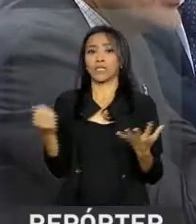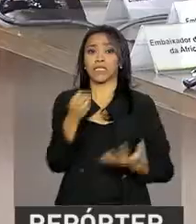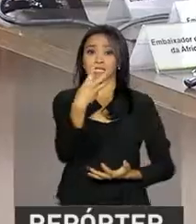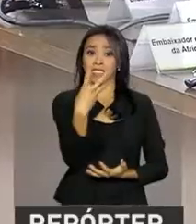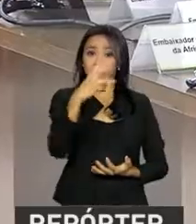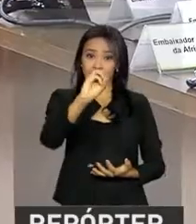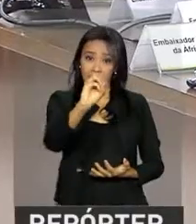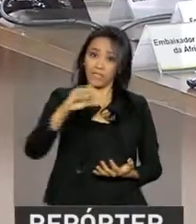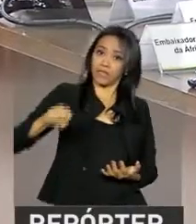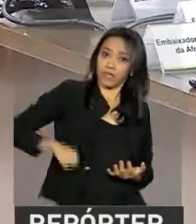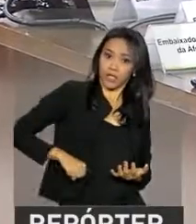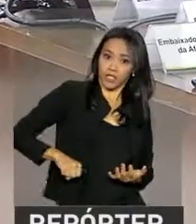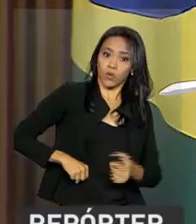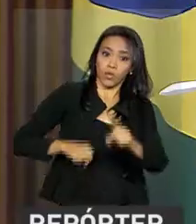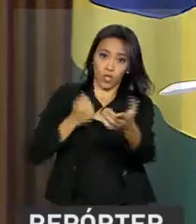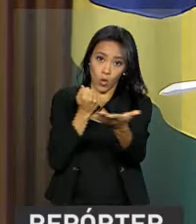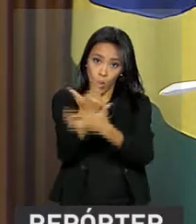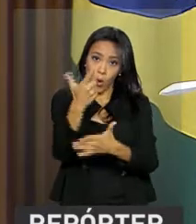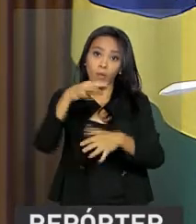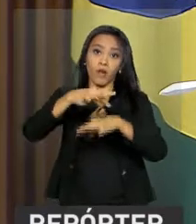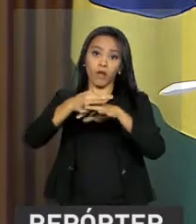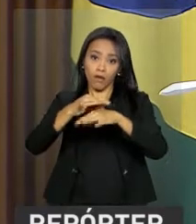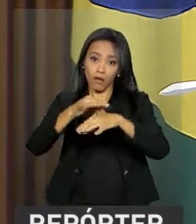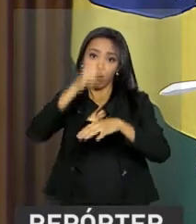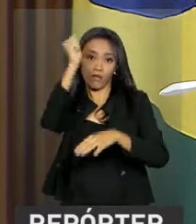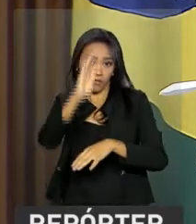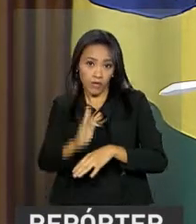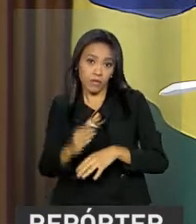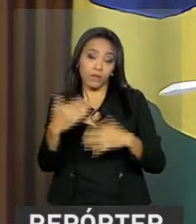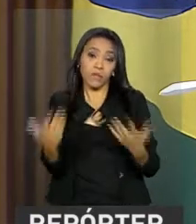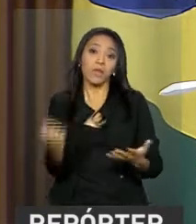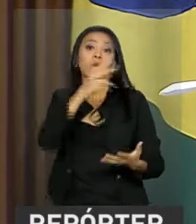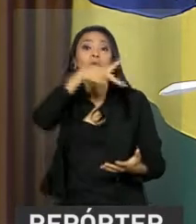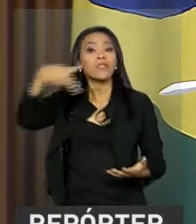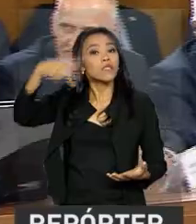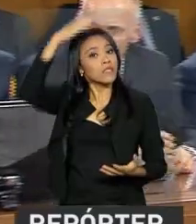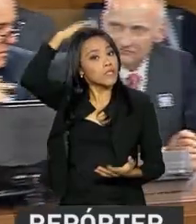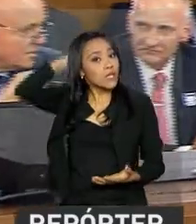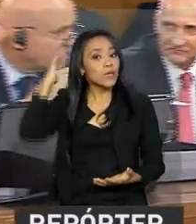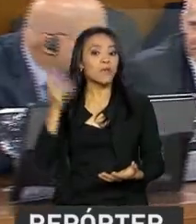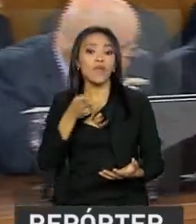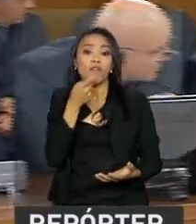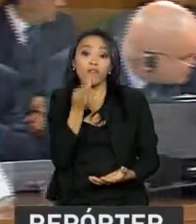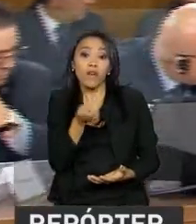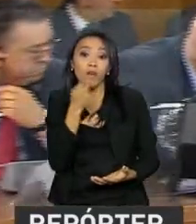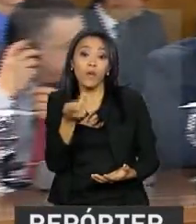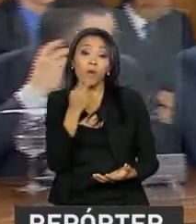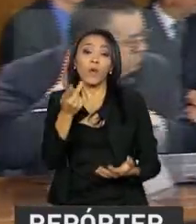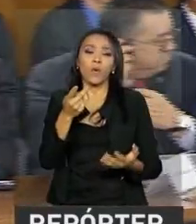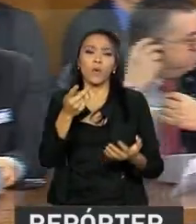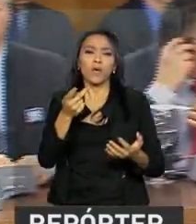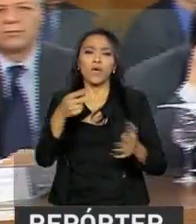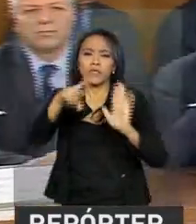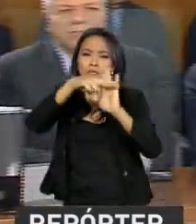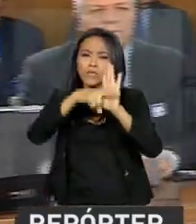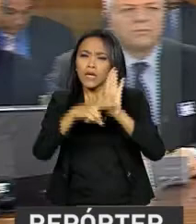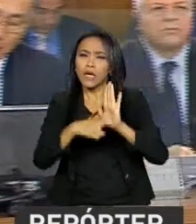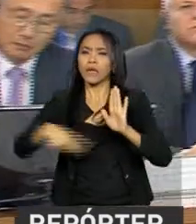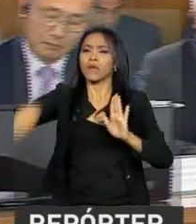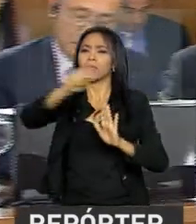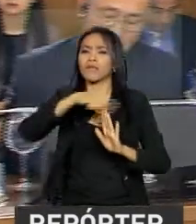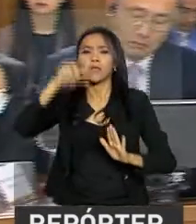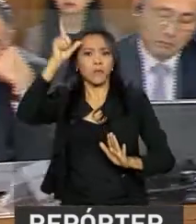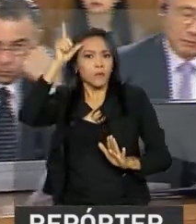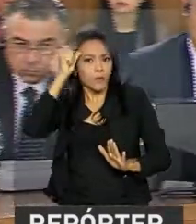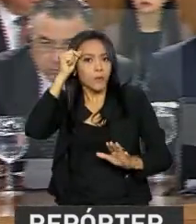importadores de carne o presidente michel temer anunciou as medidas para tranqüilizar a população brasileira eo mercado